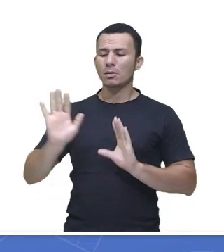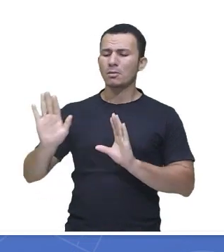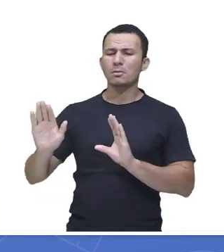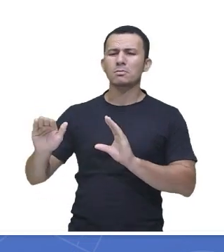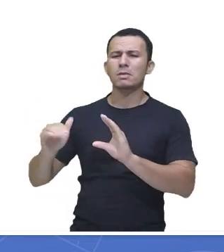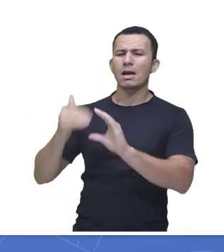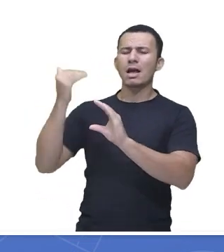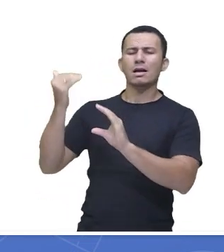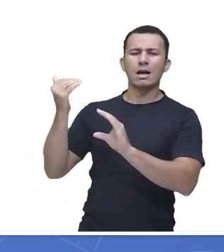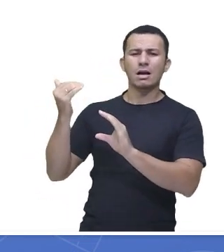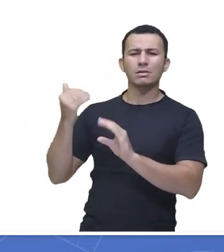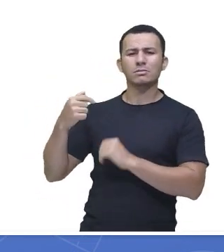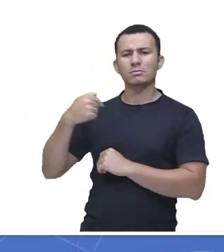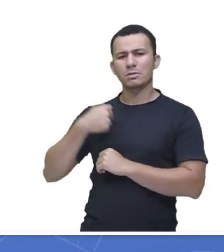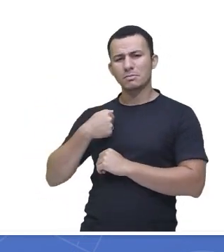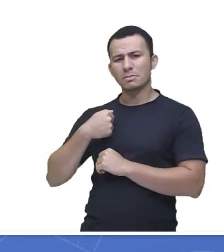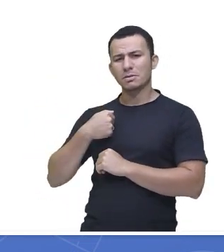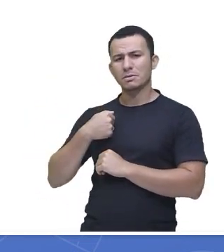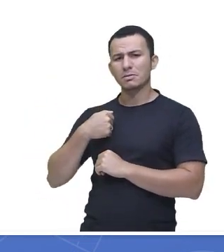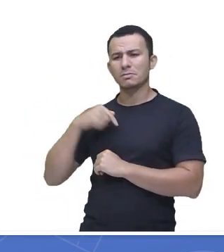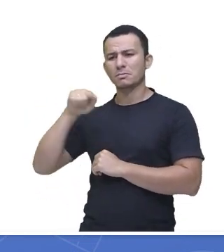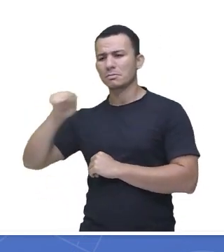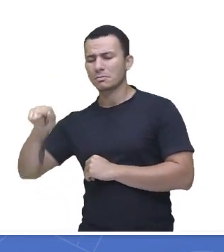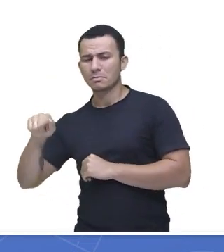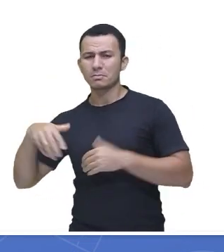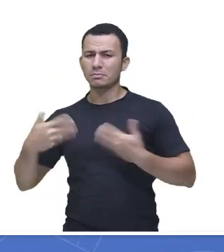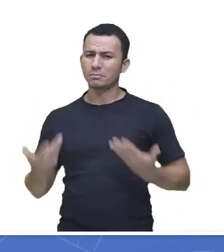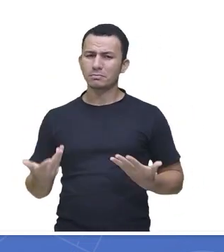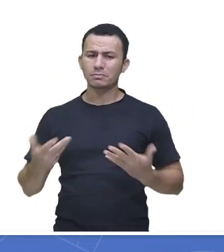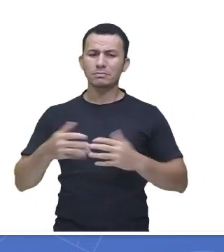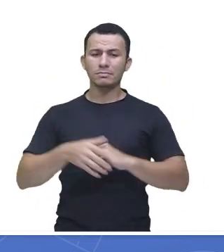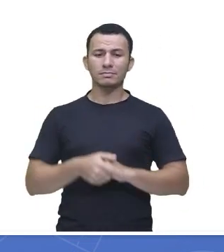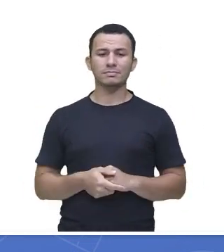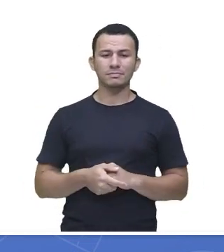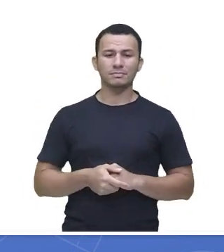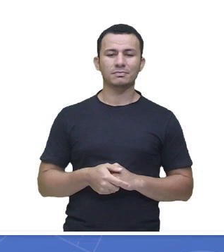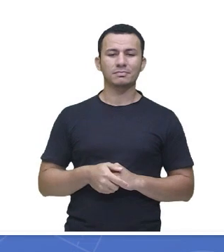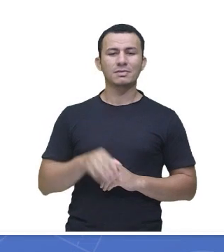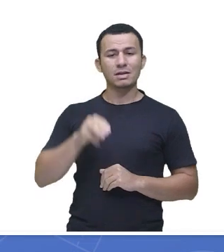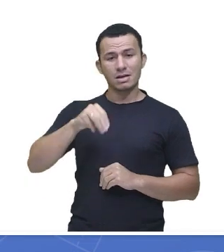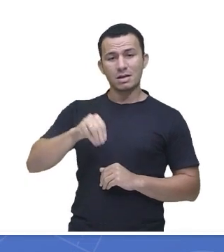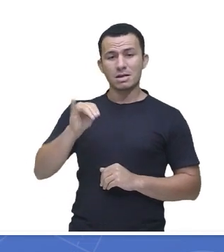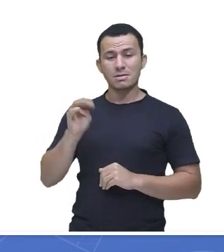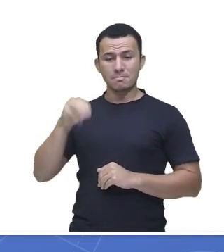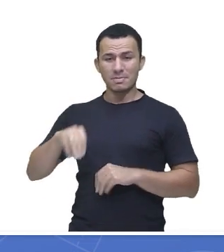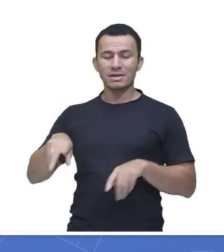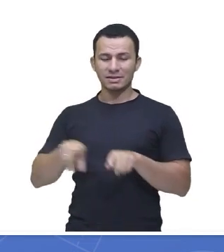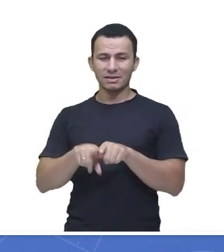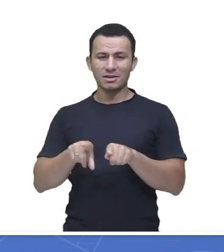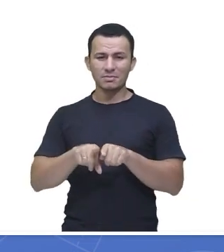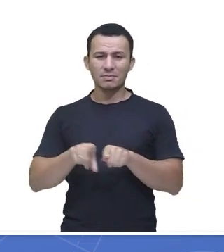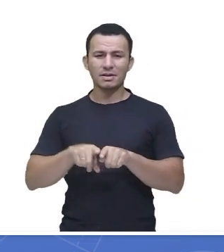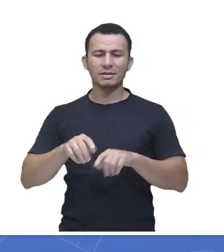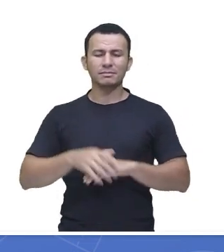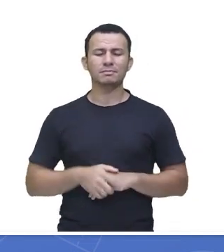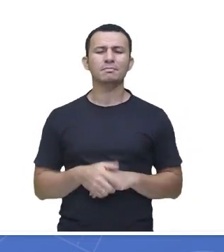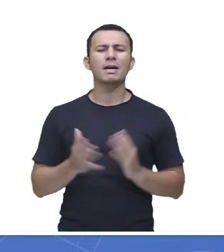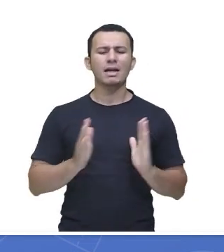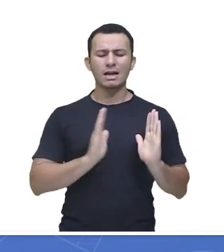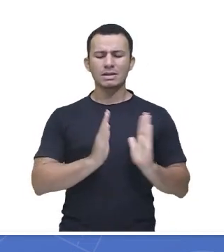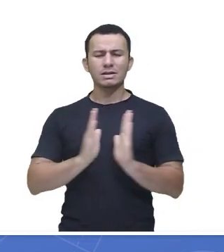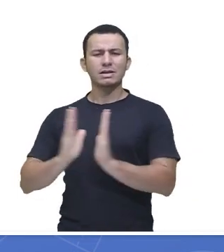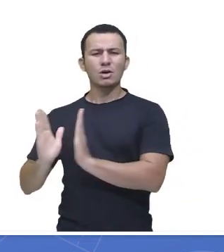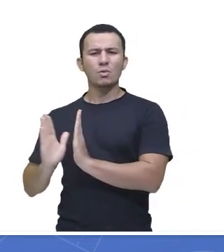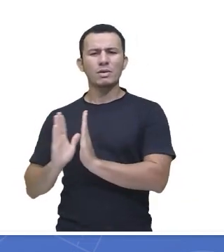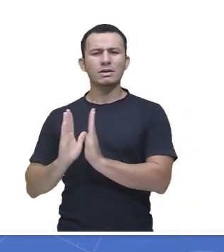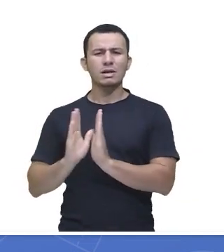para mim. Ok? Então, dito tudo isso, onde eu tenho essa sequência?